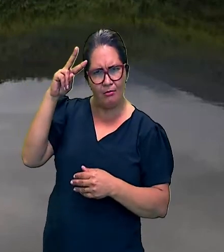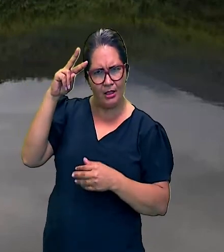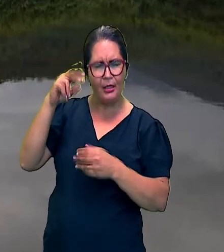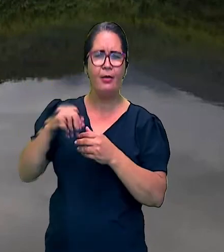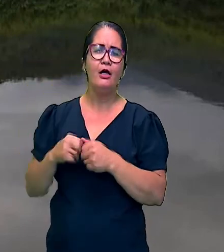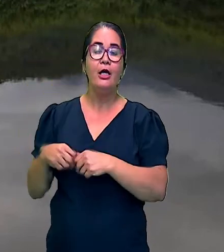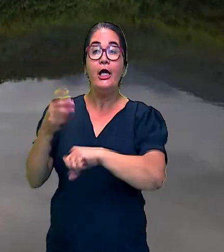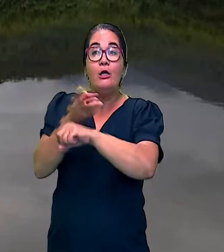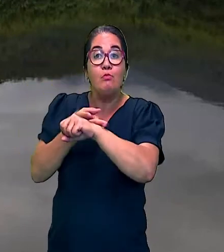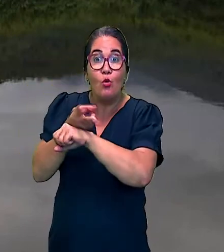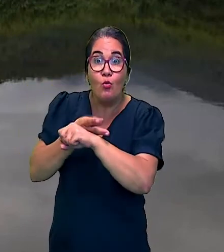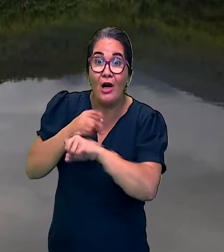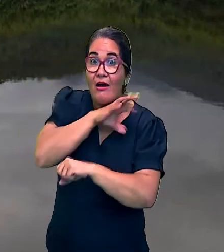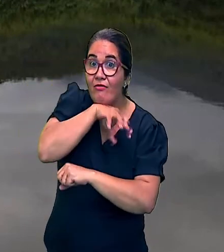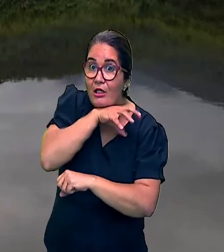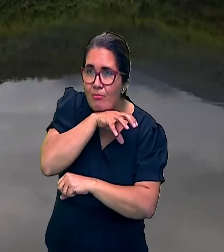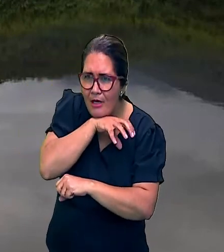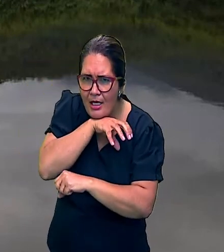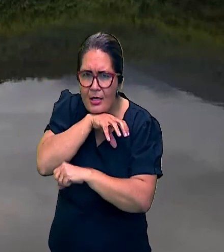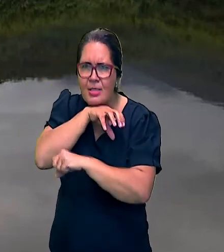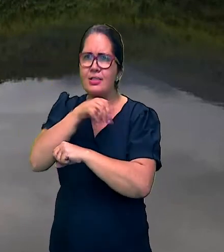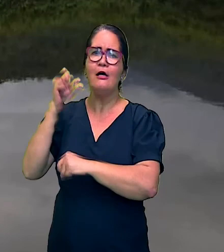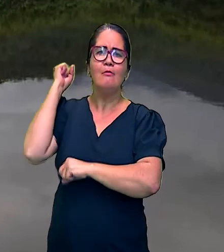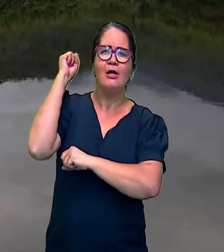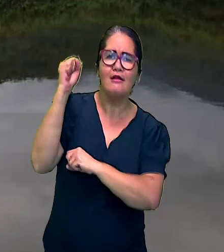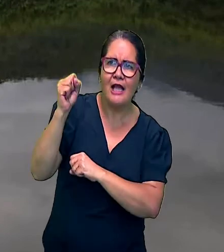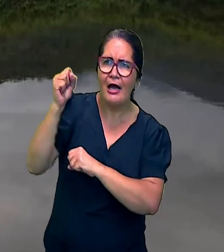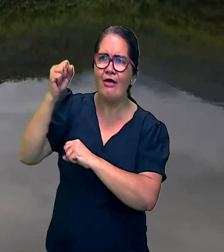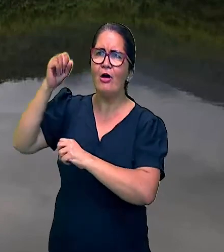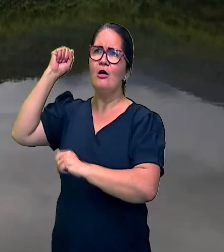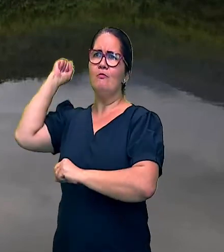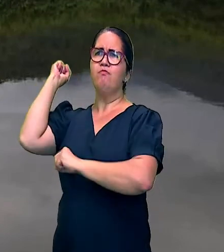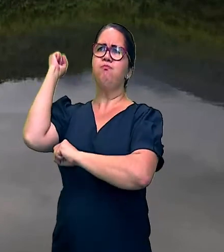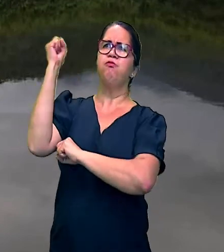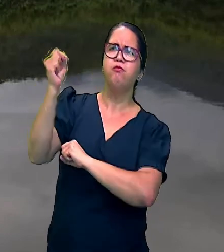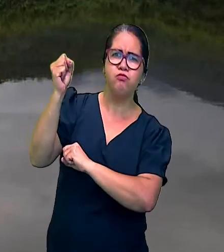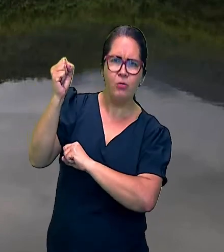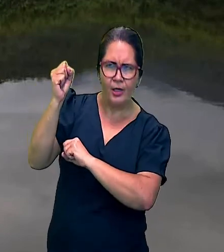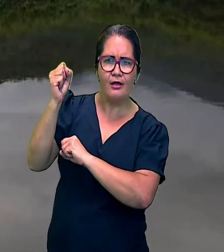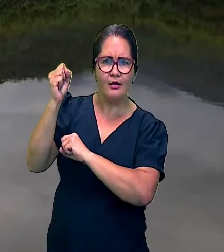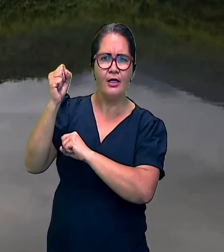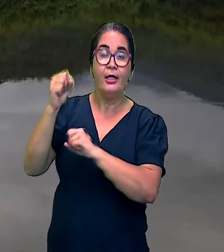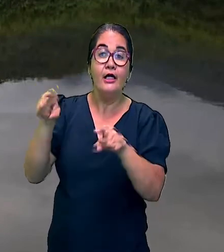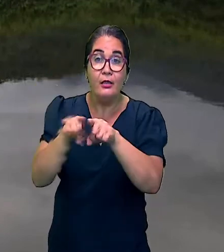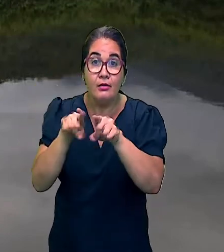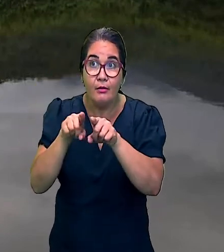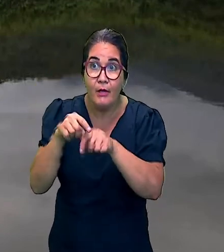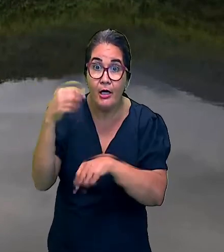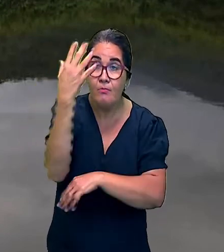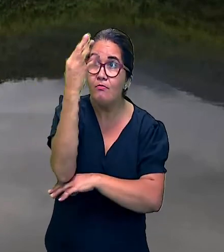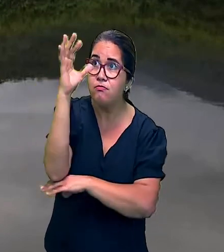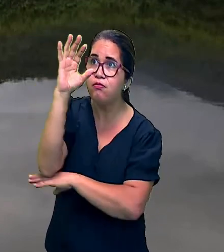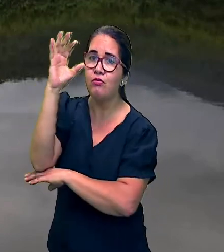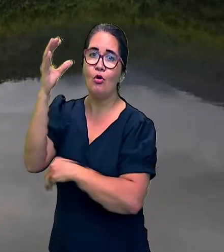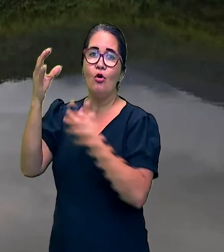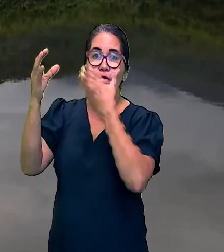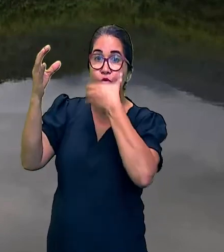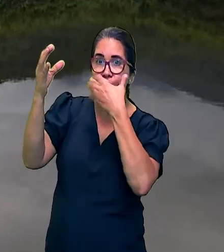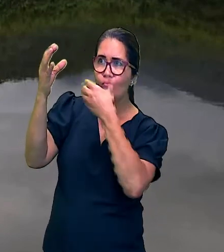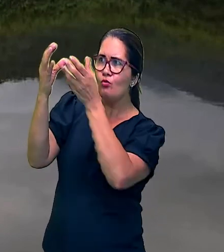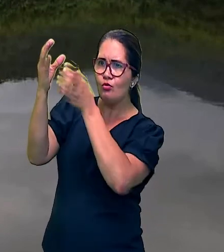coleta. Essas atividades não exigiam grandes alterações no meio ambiente para garantir o